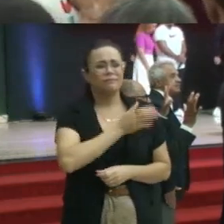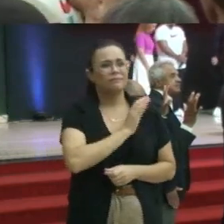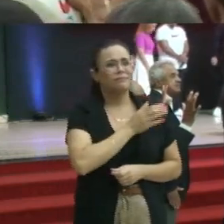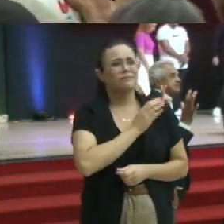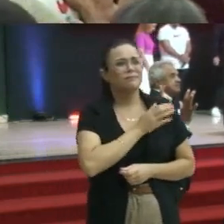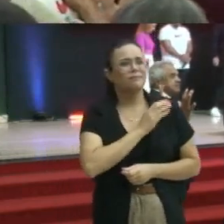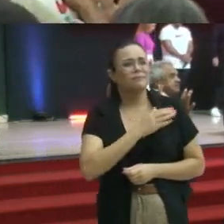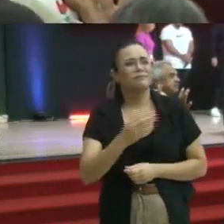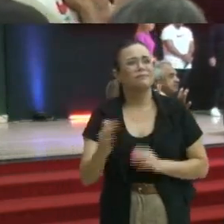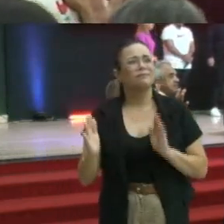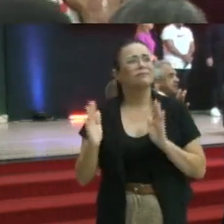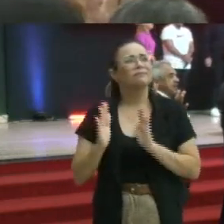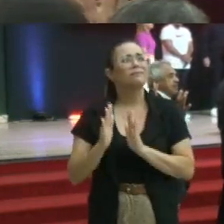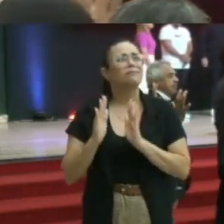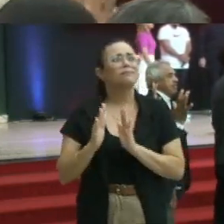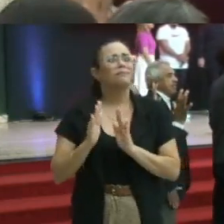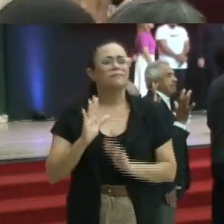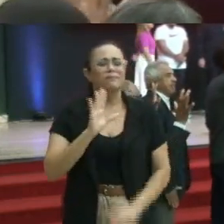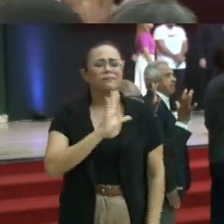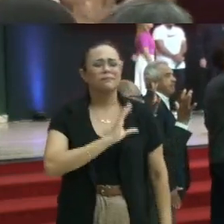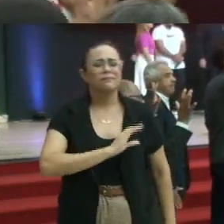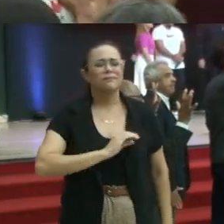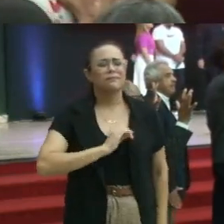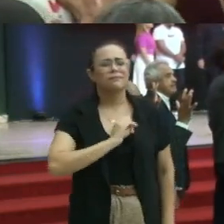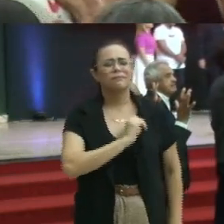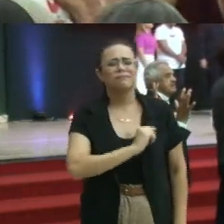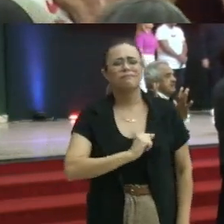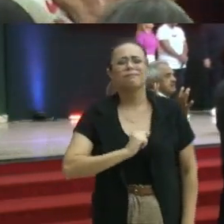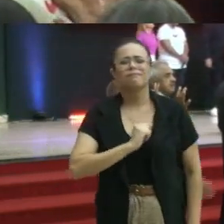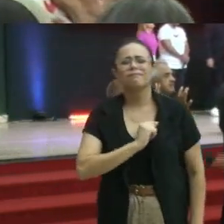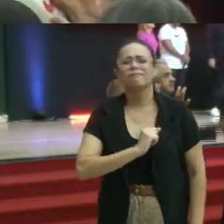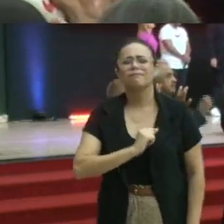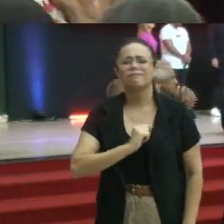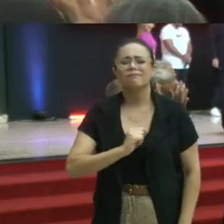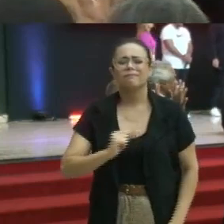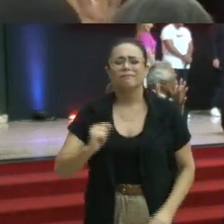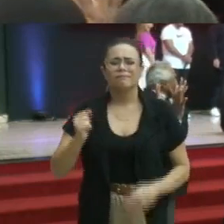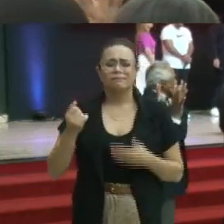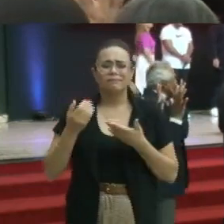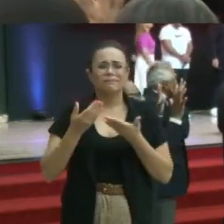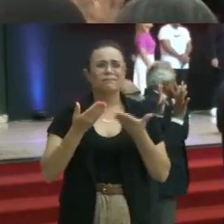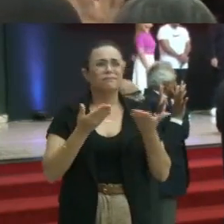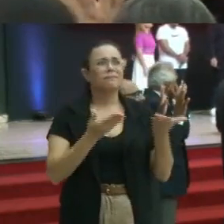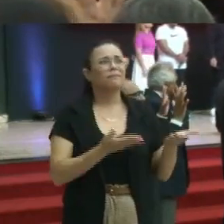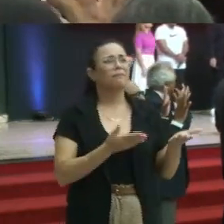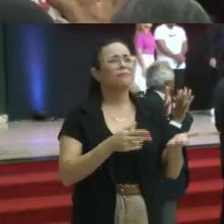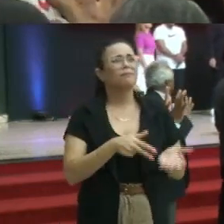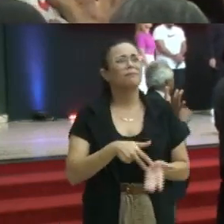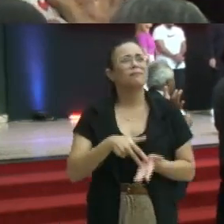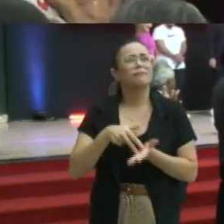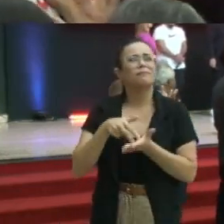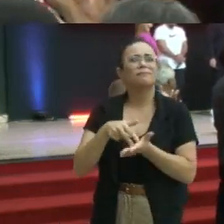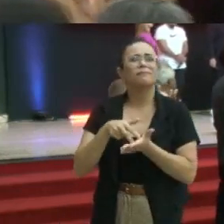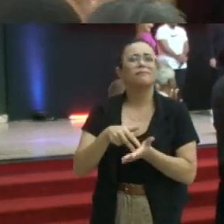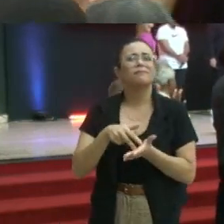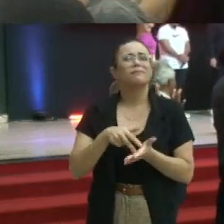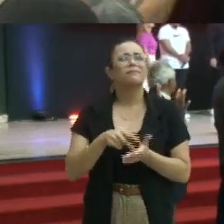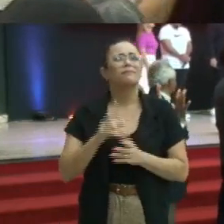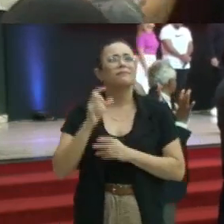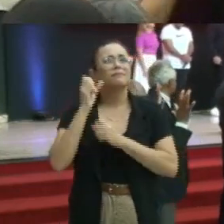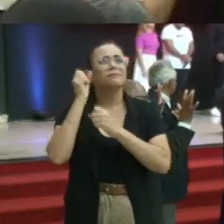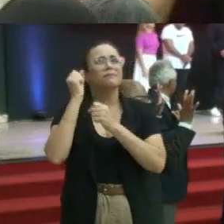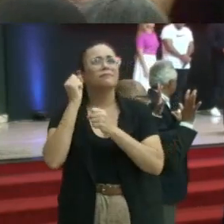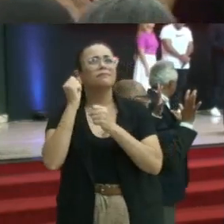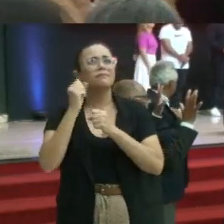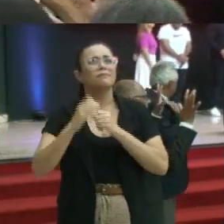presença, com o teu amor, Senhor. Venha blindar, Senhor, venha fortalecer, Deus, que eles